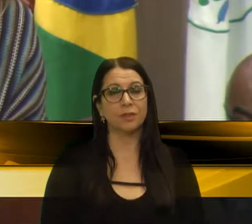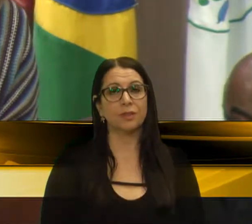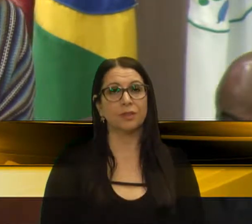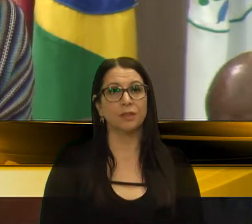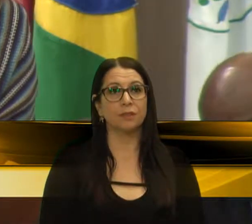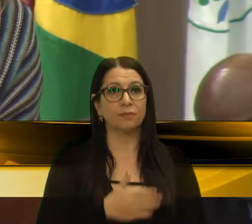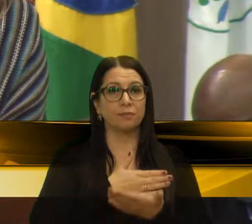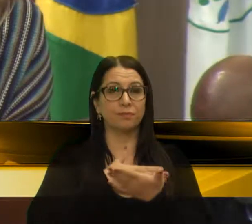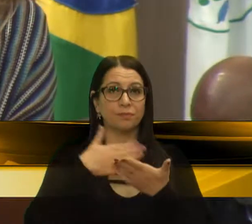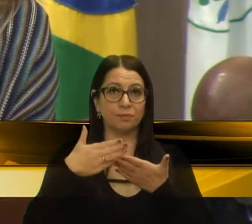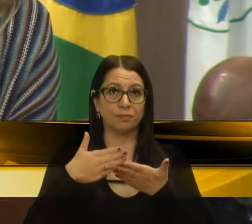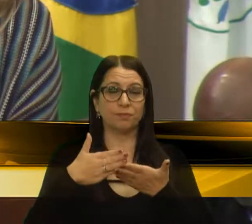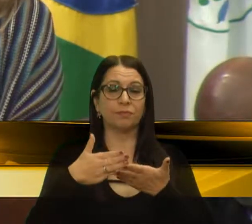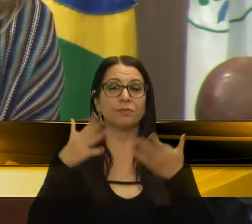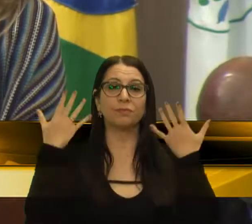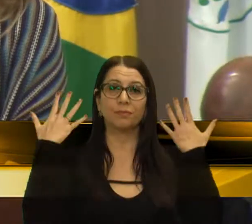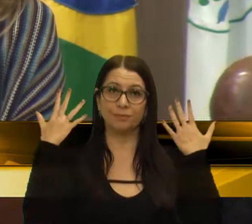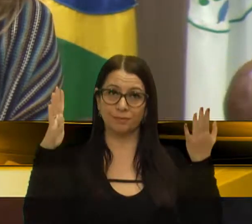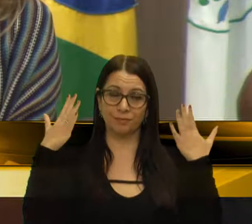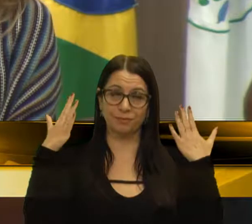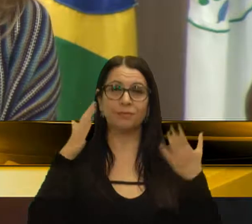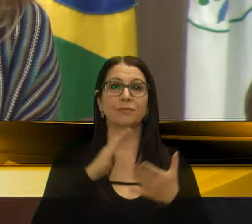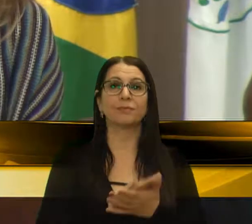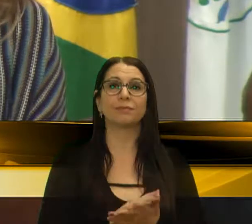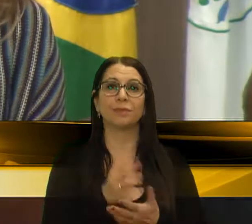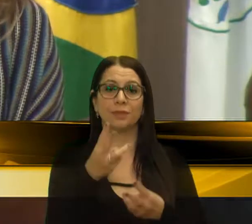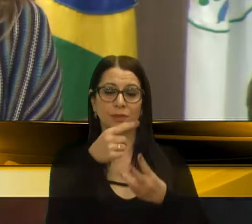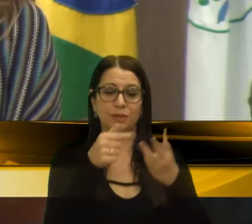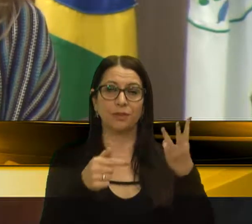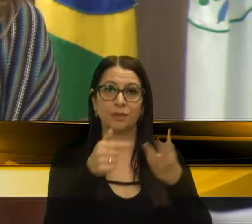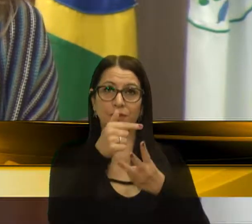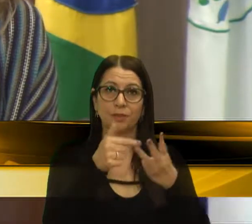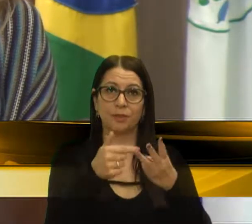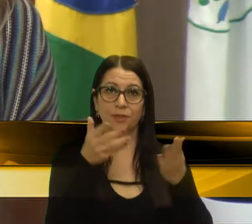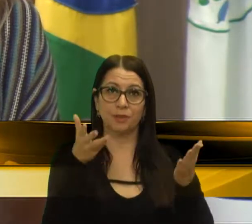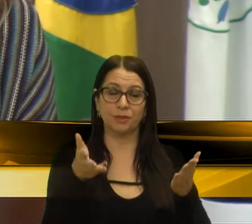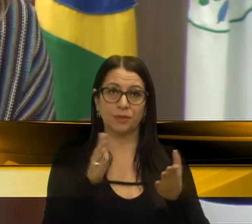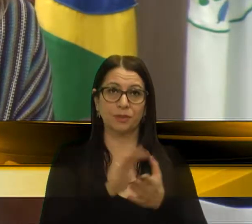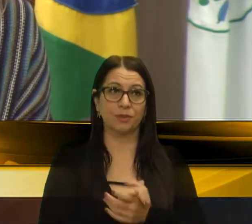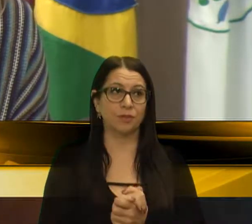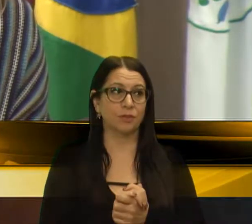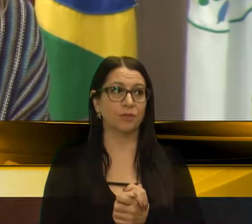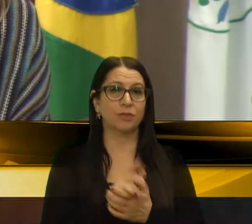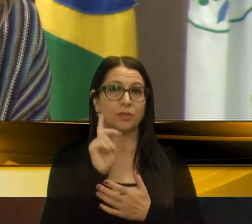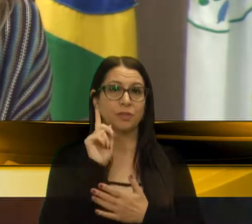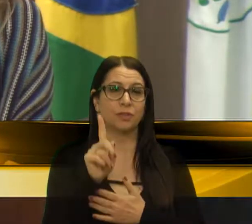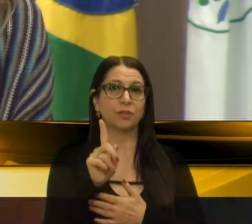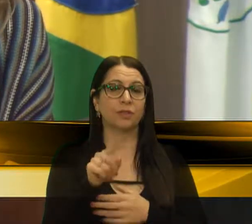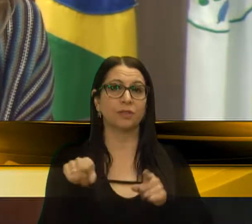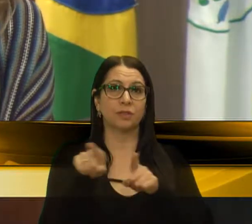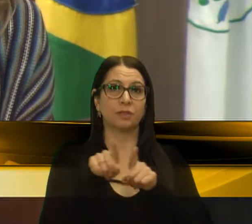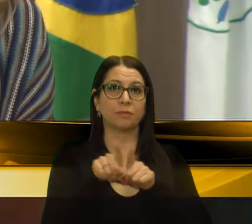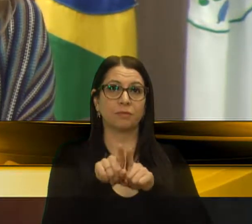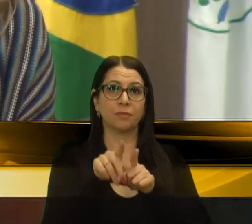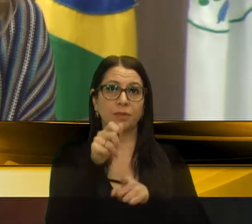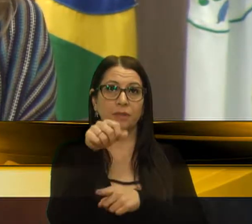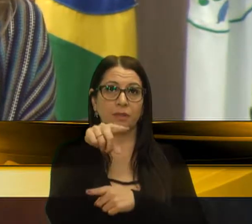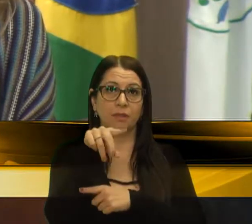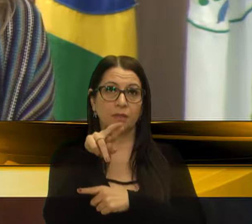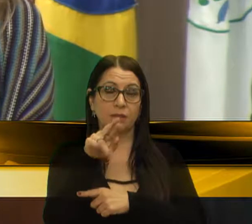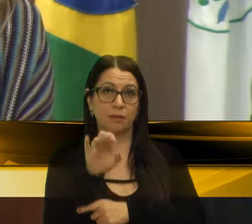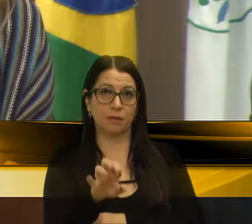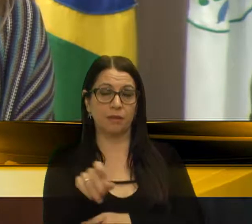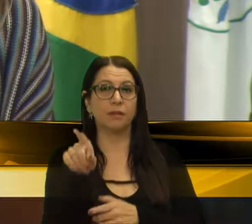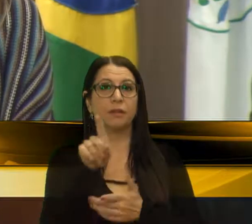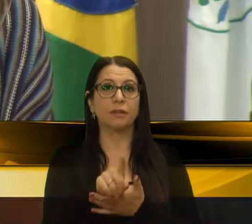Quero iniciar, então, parabenizando os 3 agraciados de hoje, o oncologista André Borba